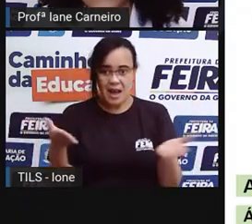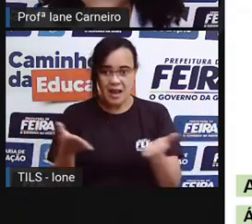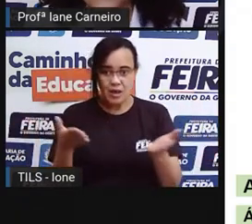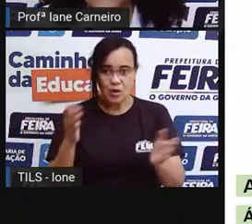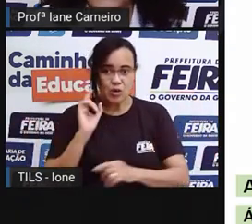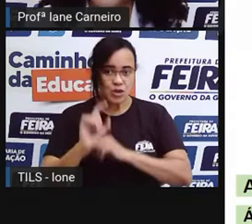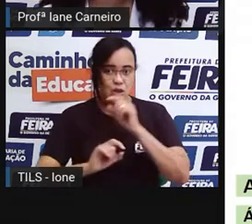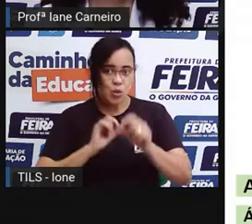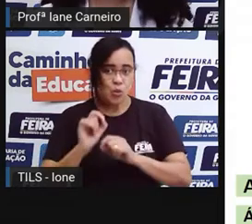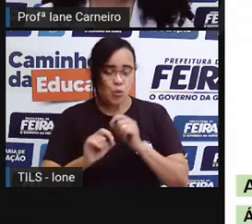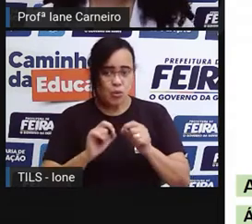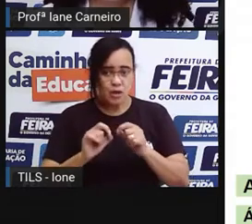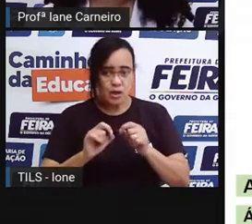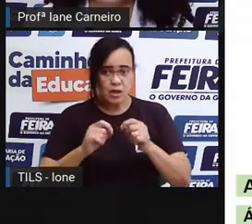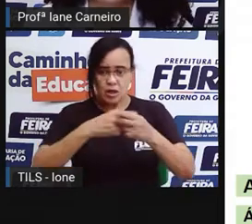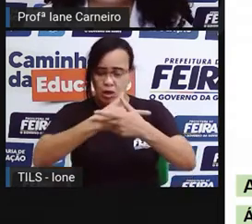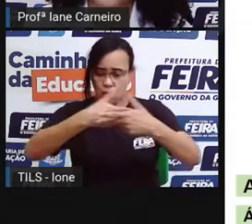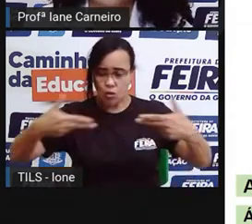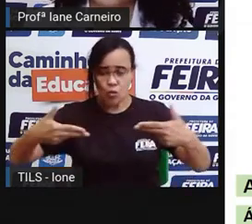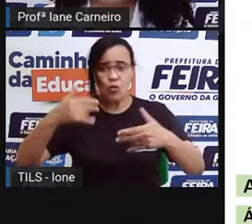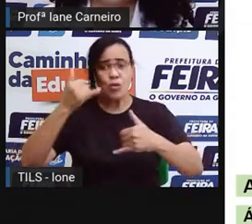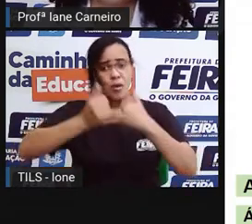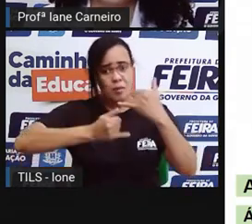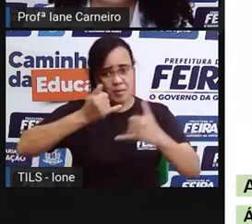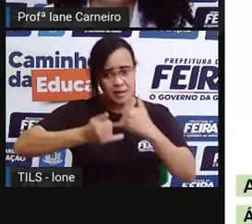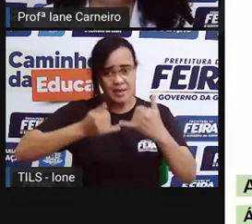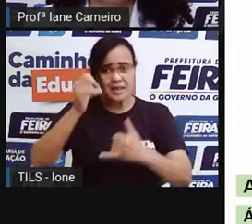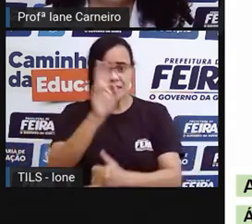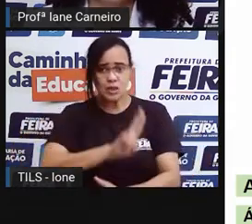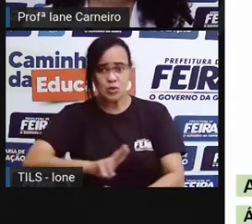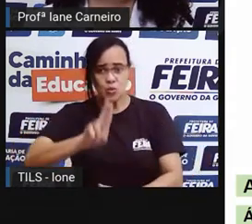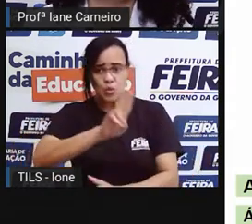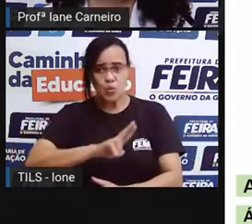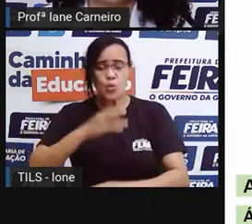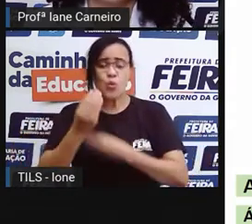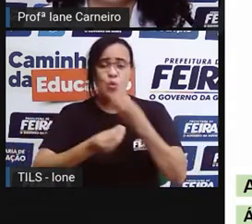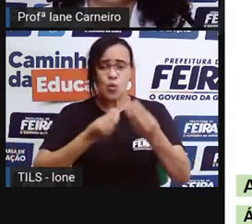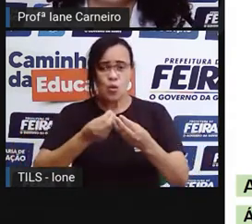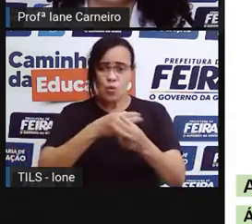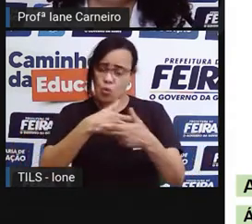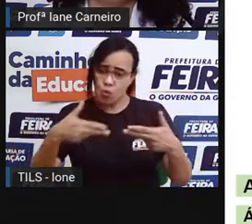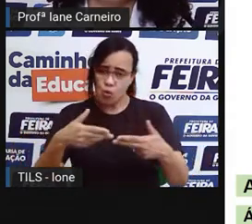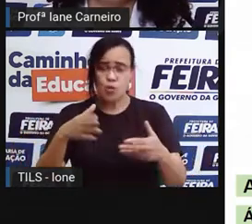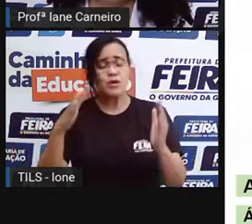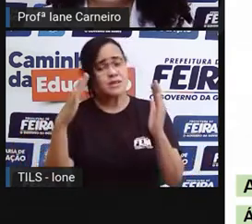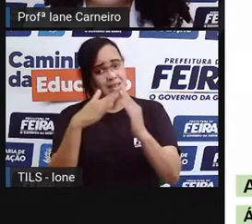têm em casa, né? Nas aulas que a gente conversou sobre